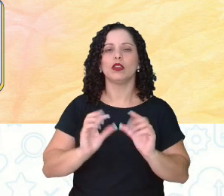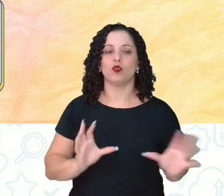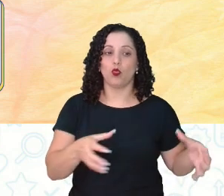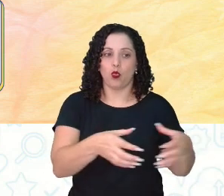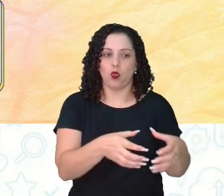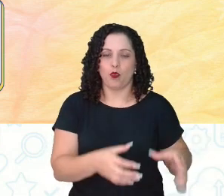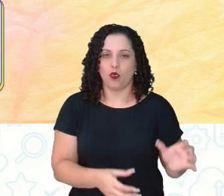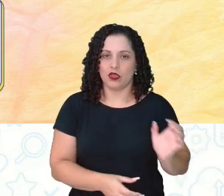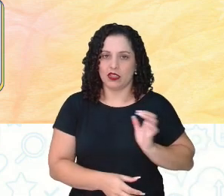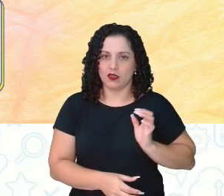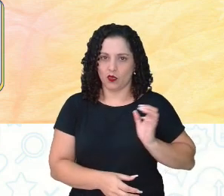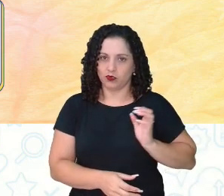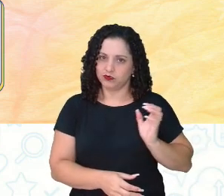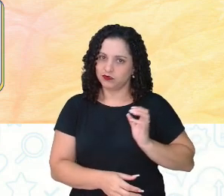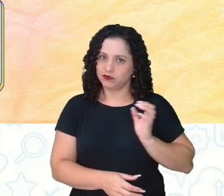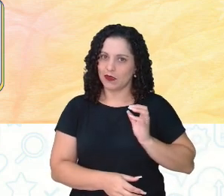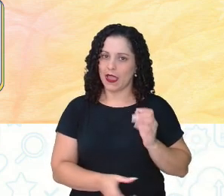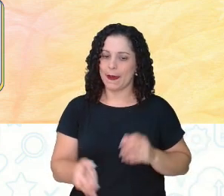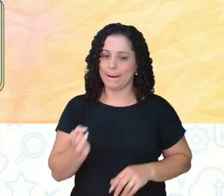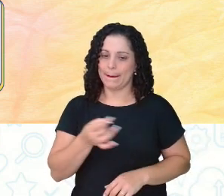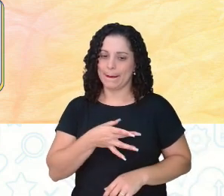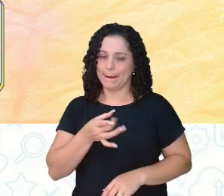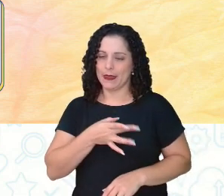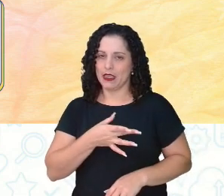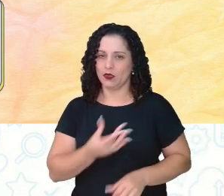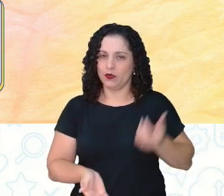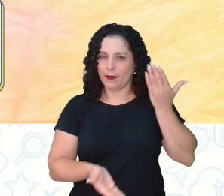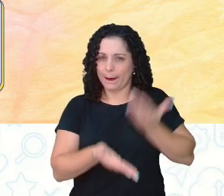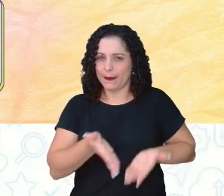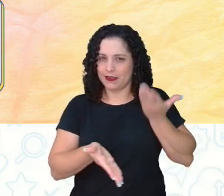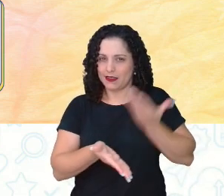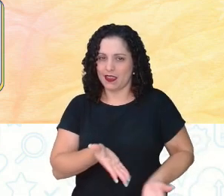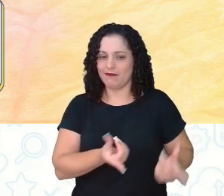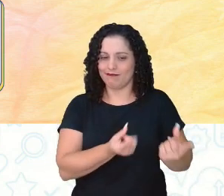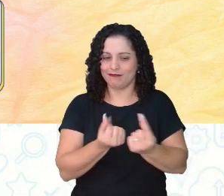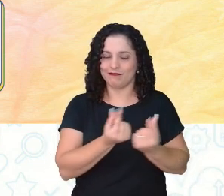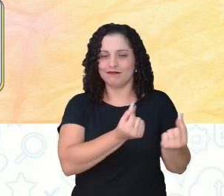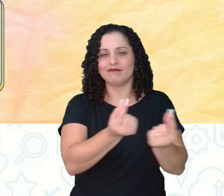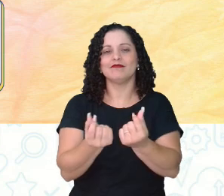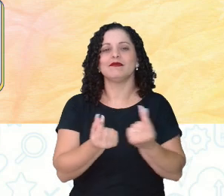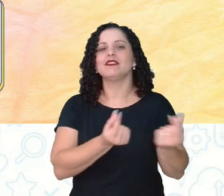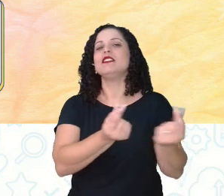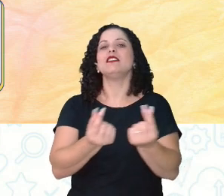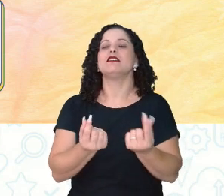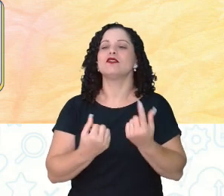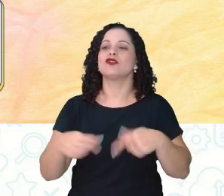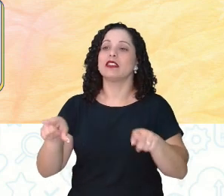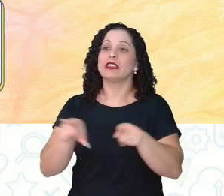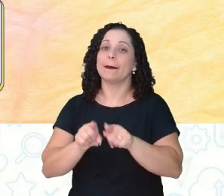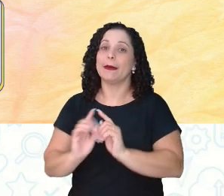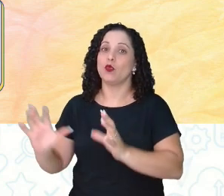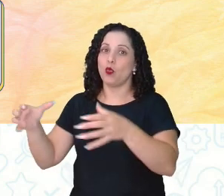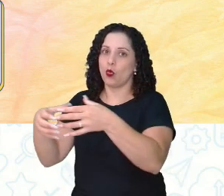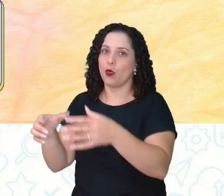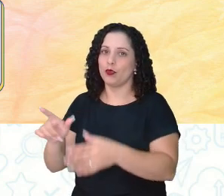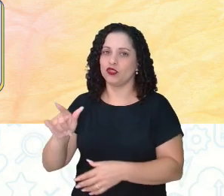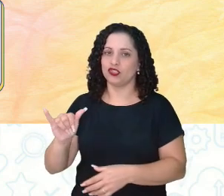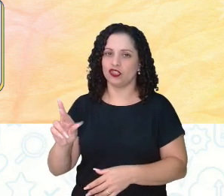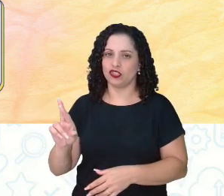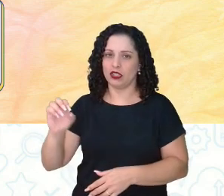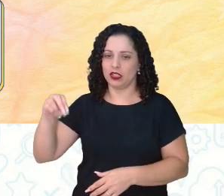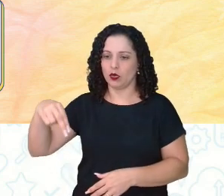confiscos de seus bens, a alta burguesia lá dos girondinos, né, que eram os opositores, e querendo a liberdade nos